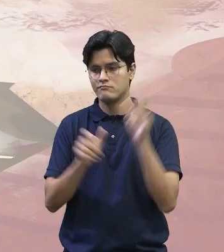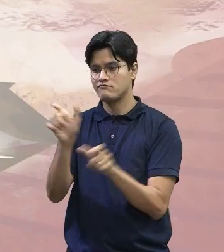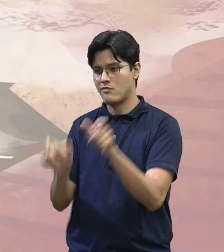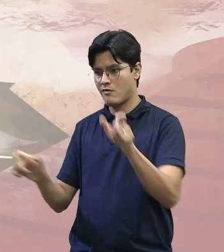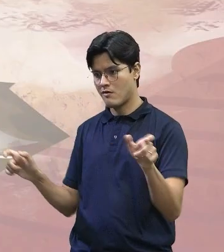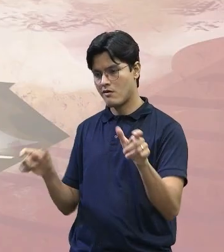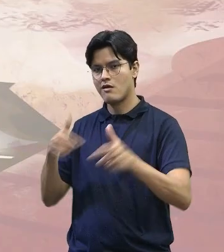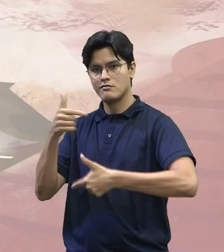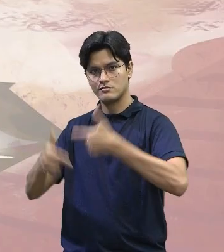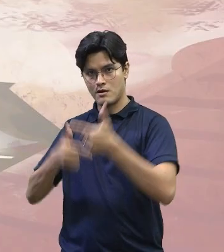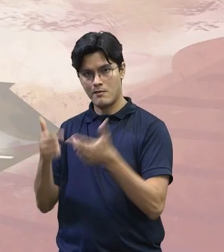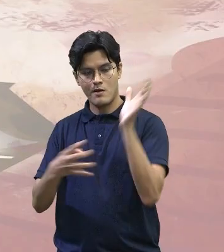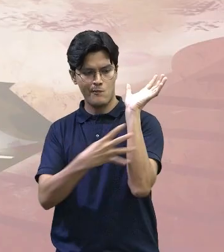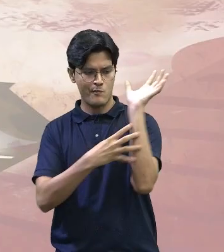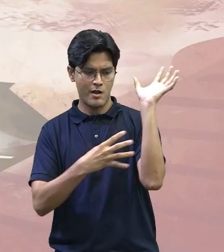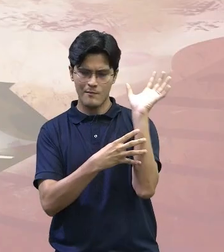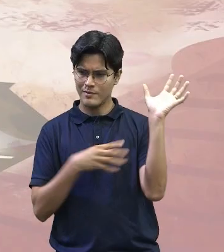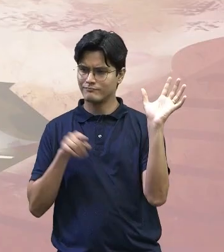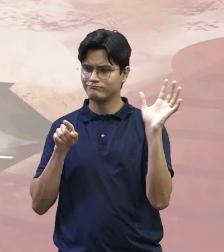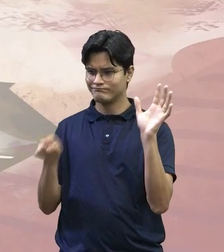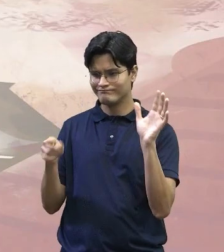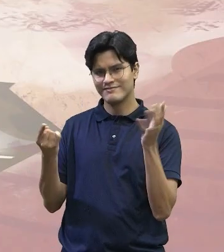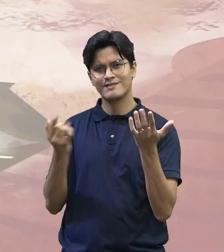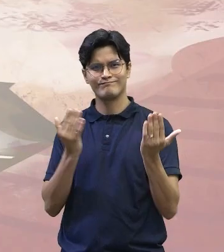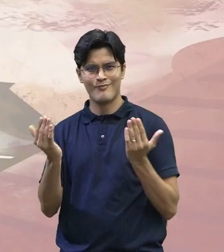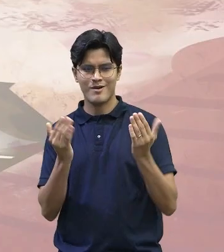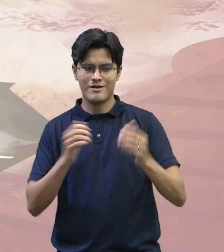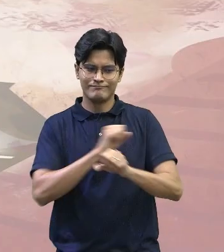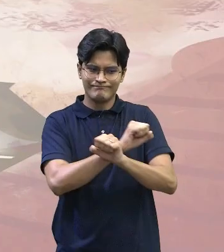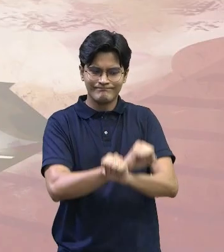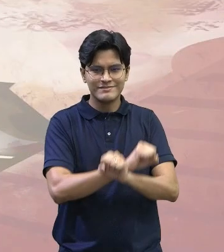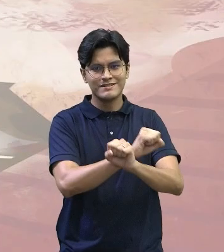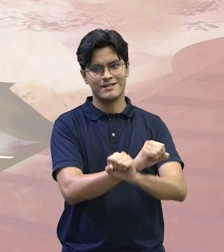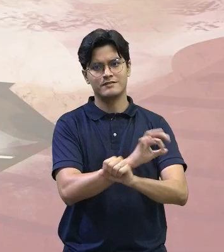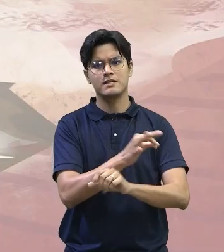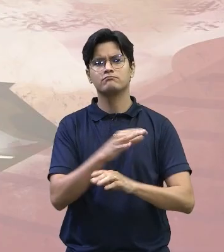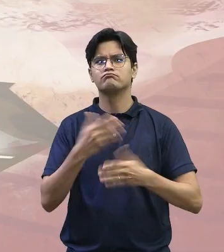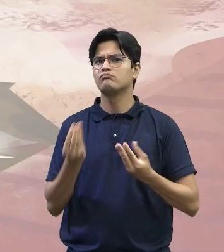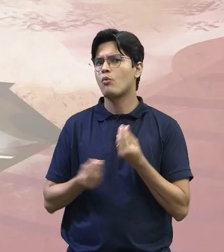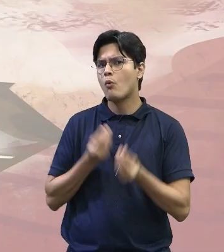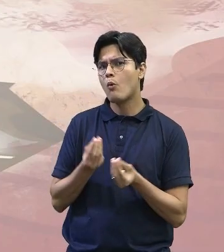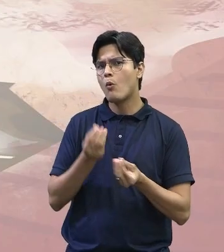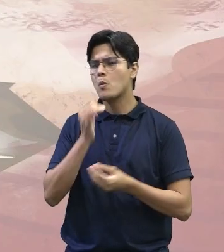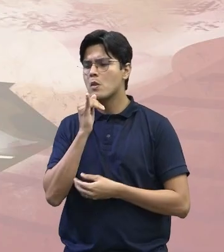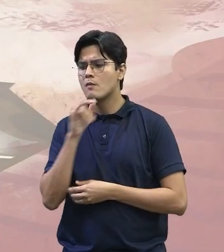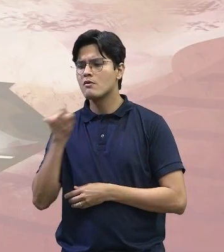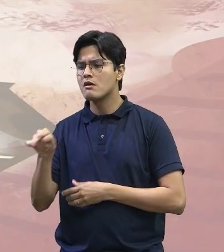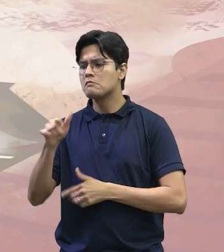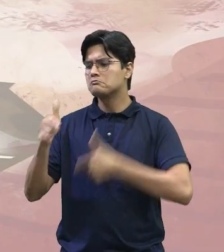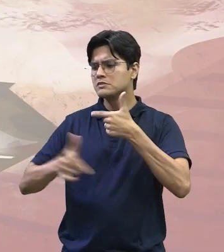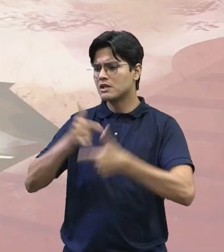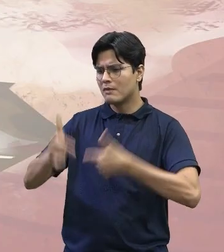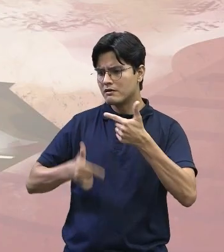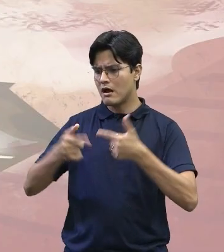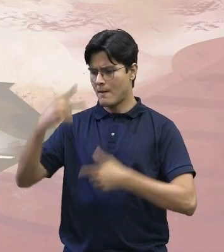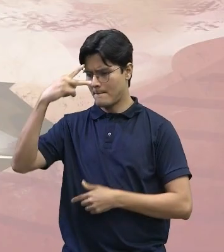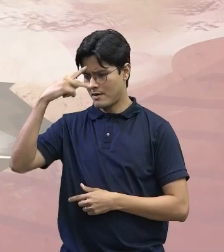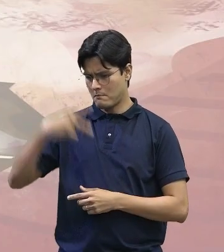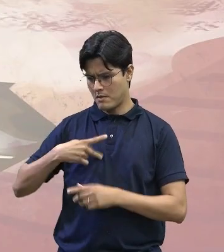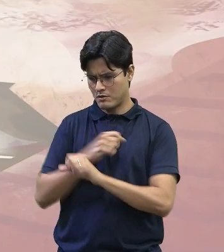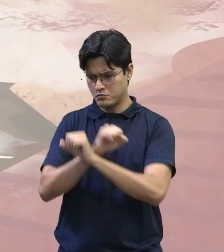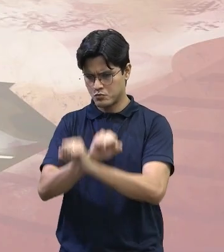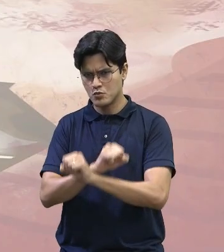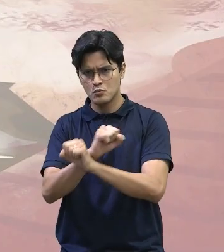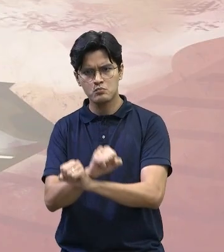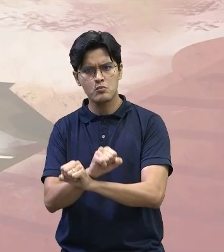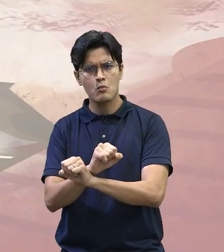para escravizar-se. Como assim, professor? Como é que pode um indivíduo trabalhar para se escravizar? Gente,